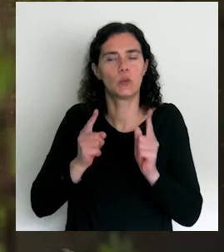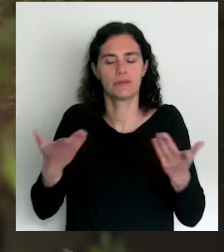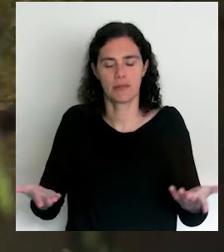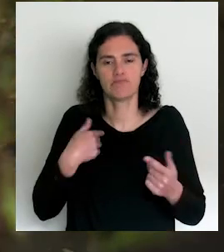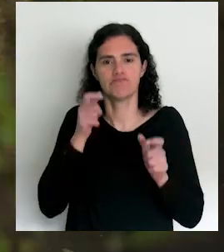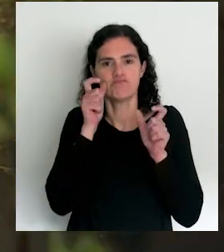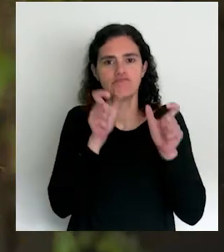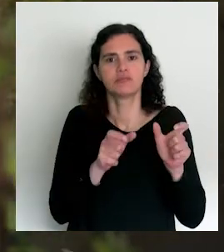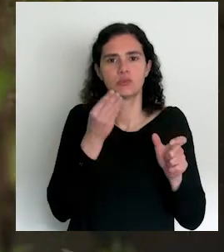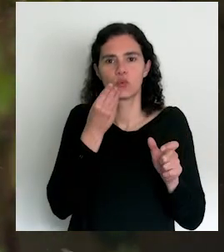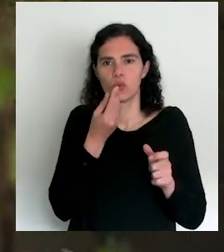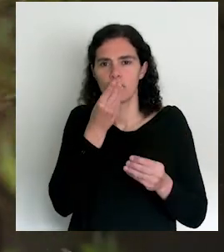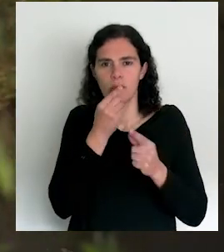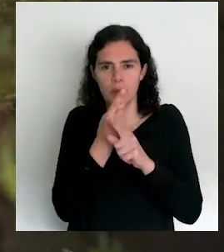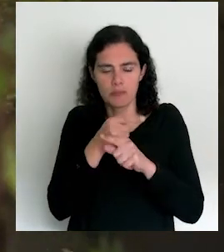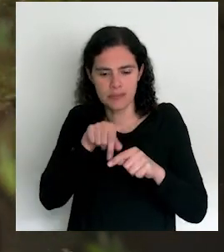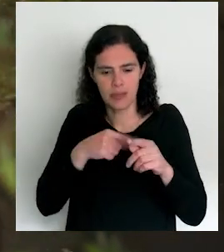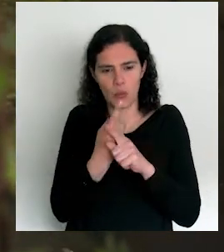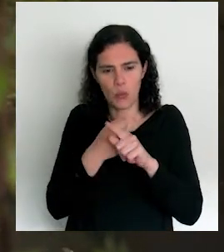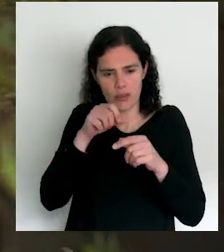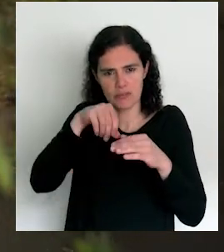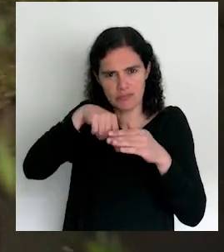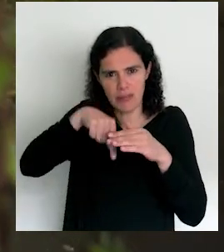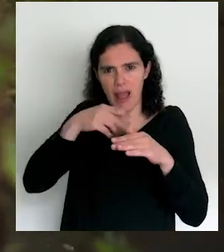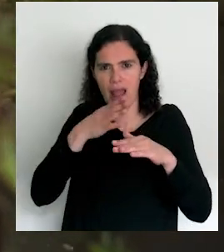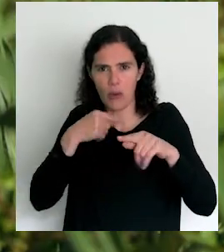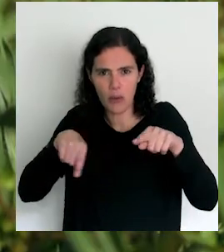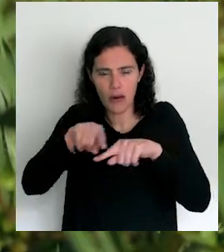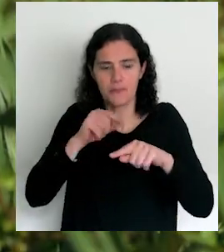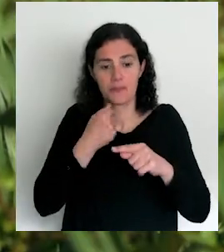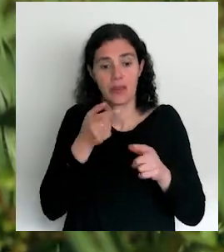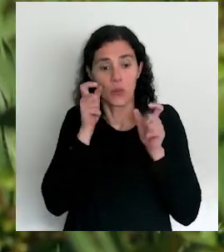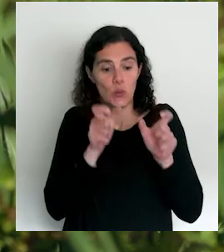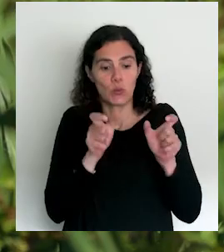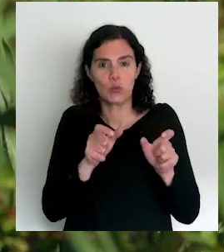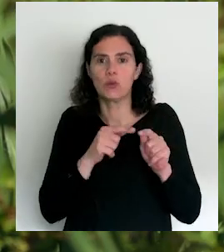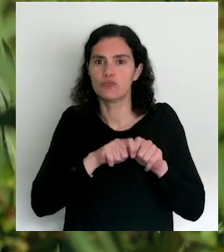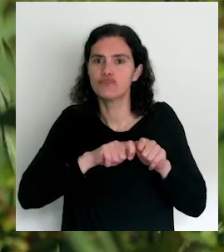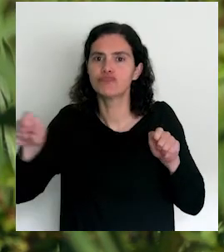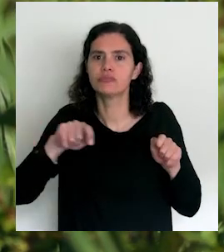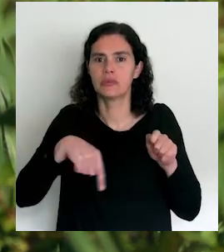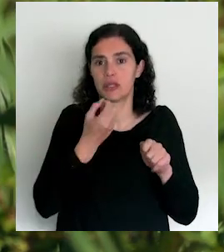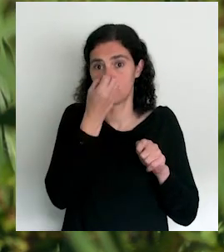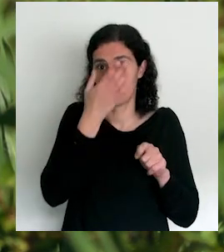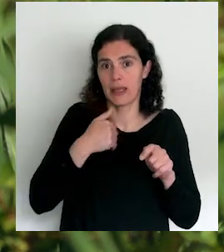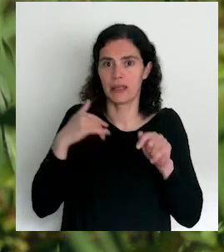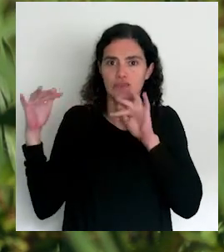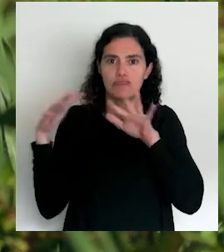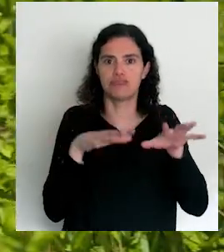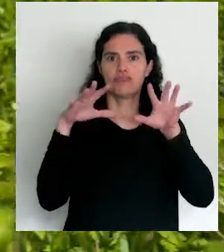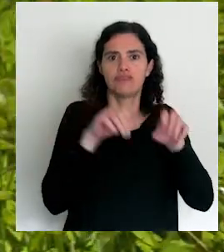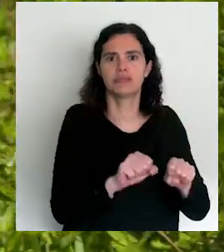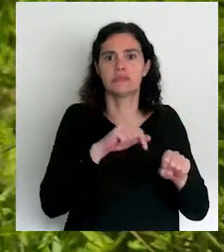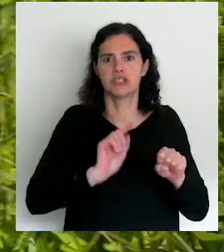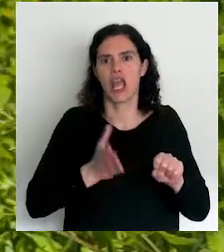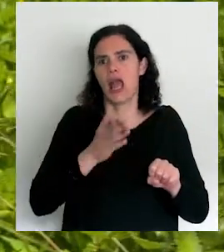Outra das partes importantes do trabalho foi controlar a entrada de nutrientes e a entrada de sedimentos no charco, mas também o controlo, que vai ser contínuo,